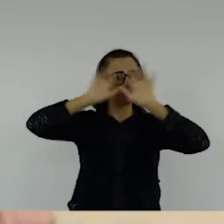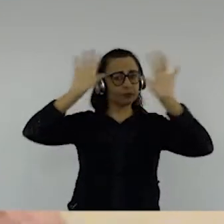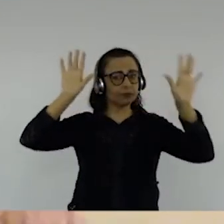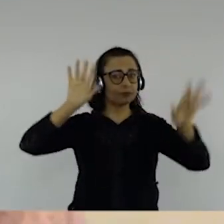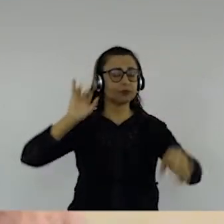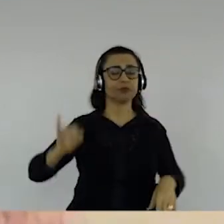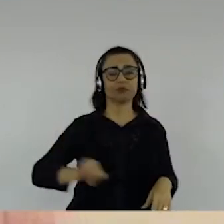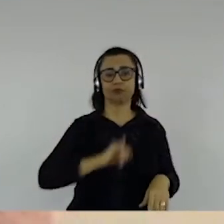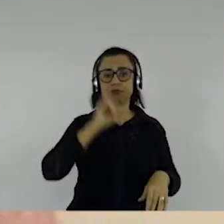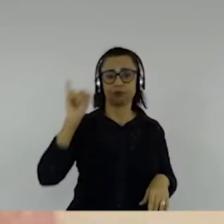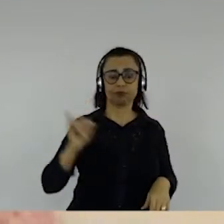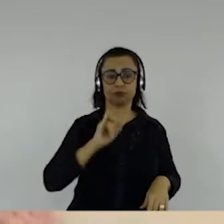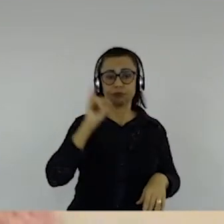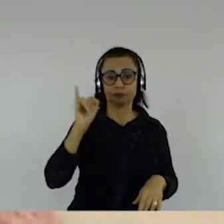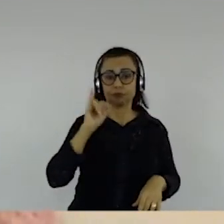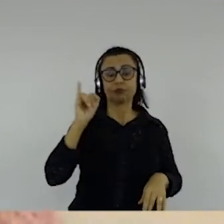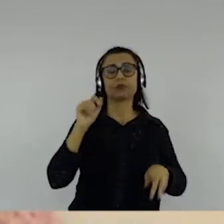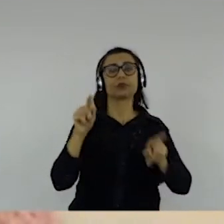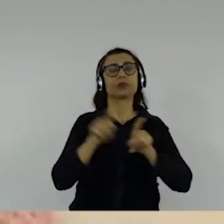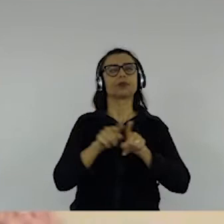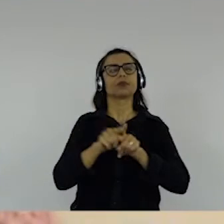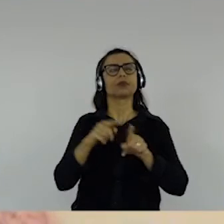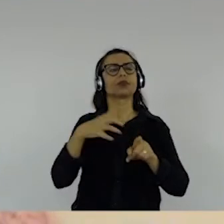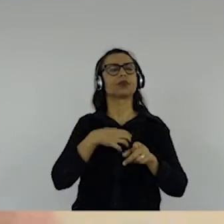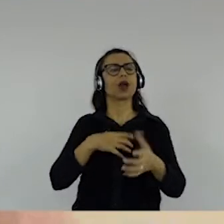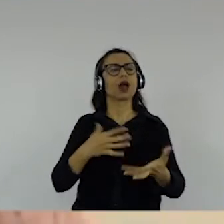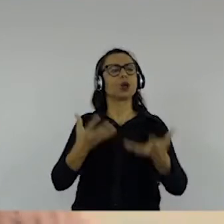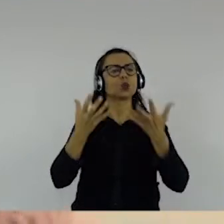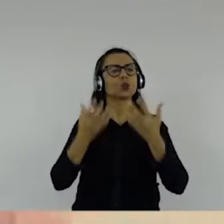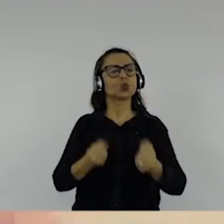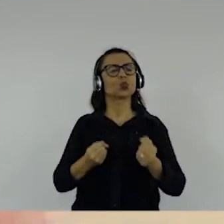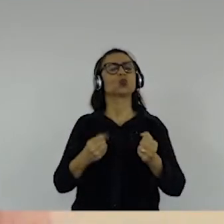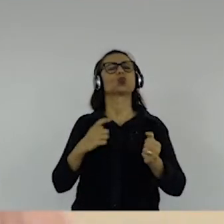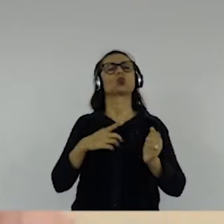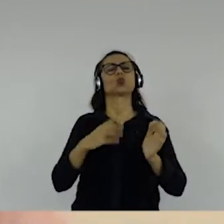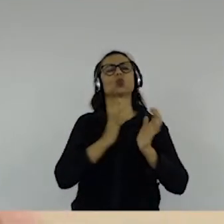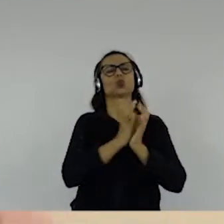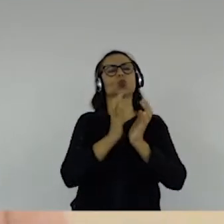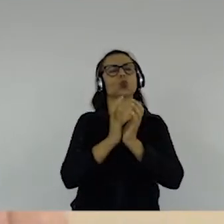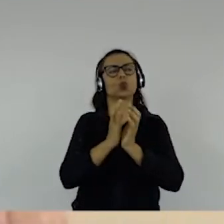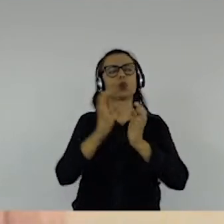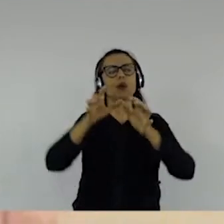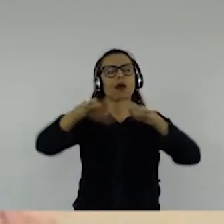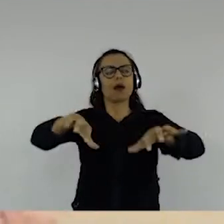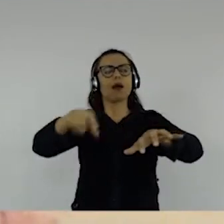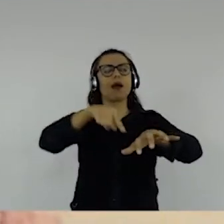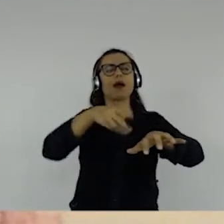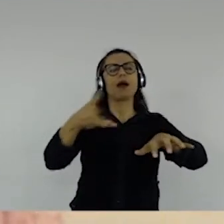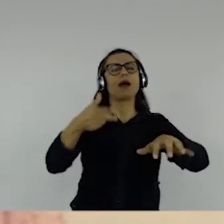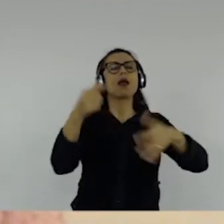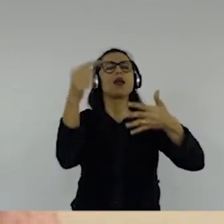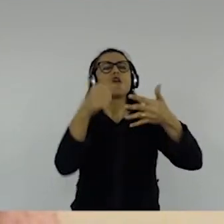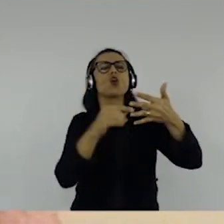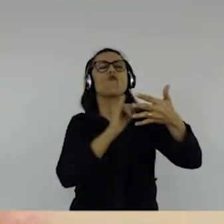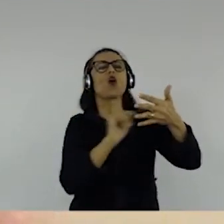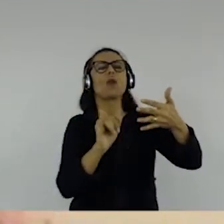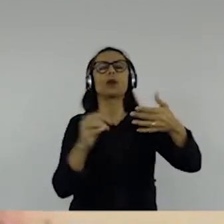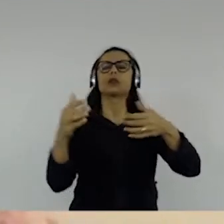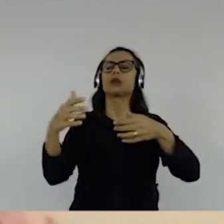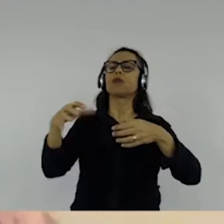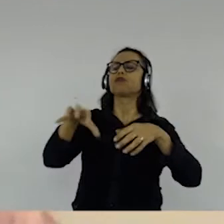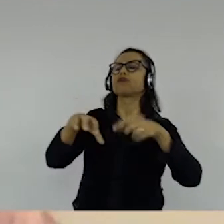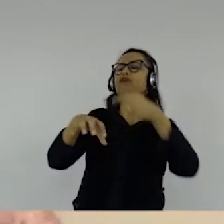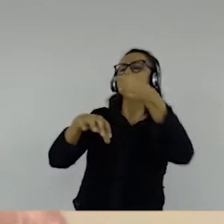da alocação originária do risco assumida pelas partes, de acordo com as informações e o conhecimento que elas tinham